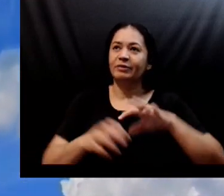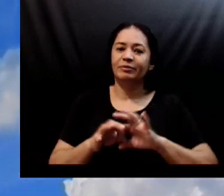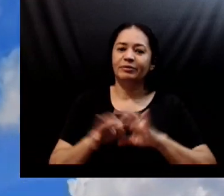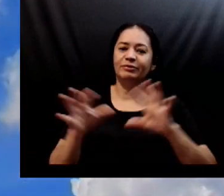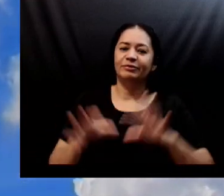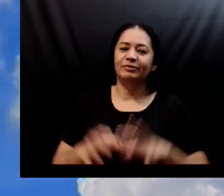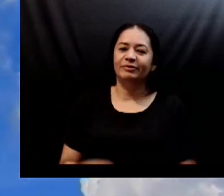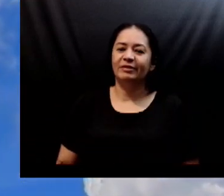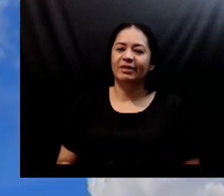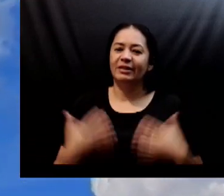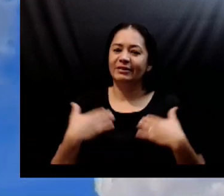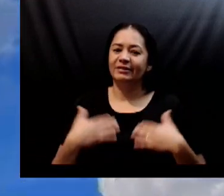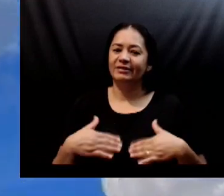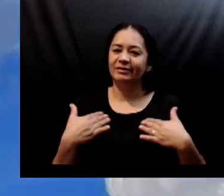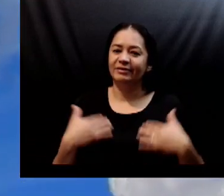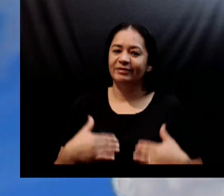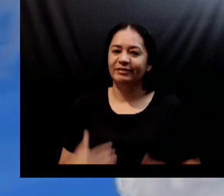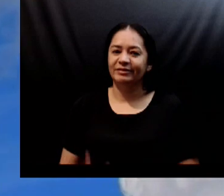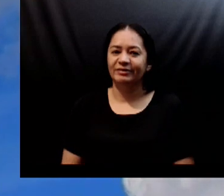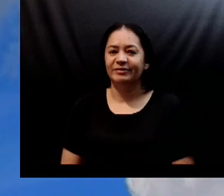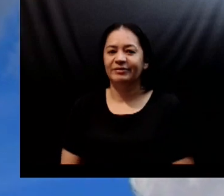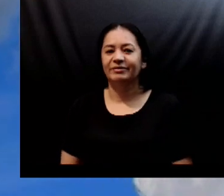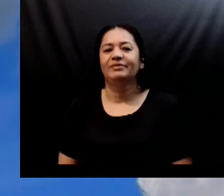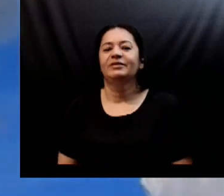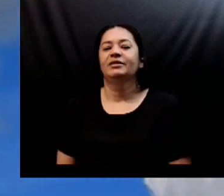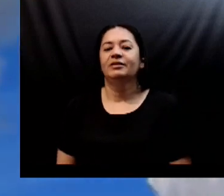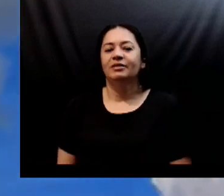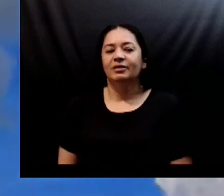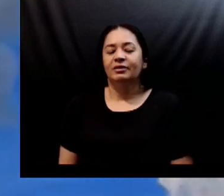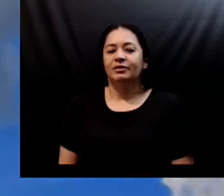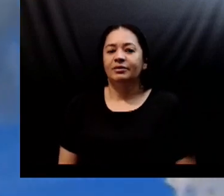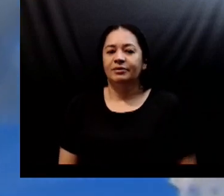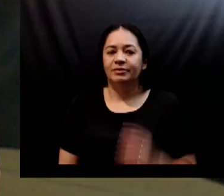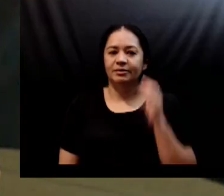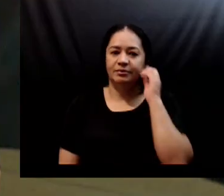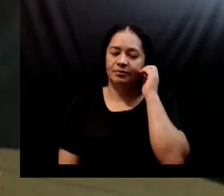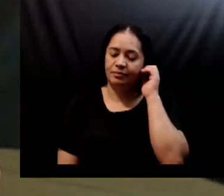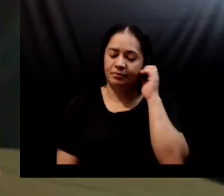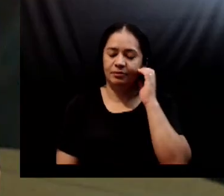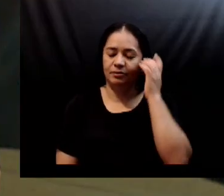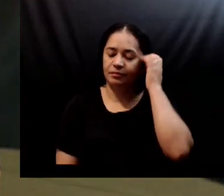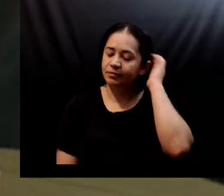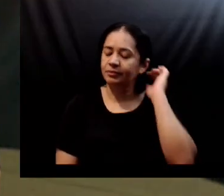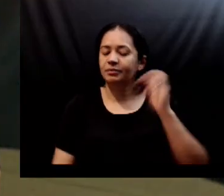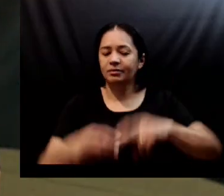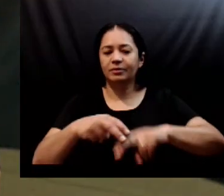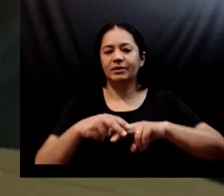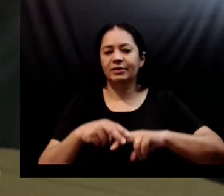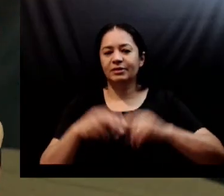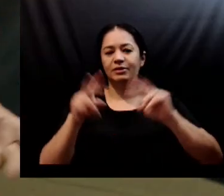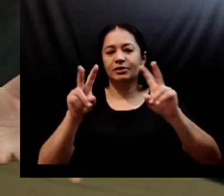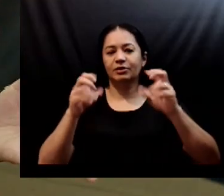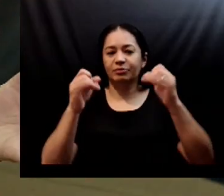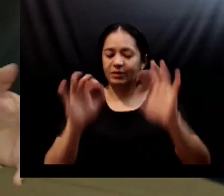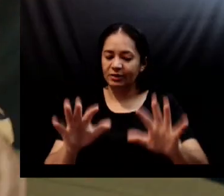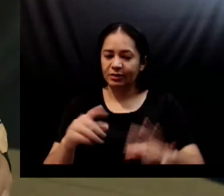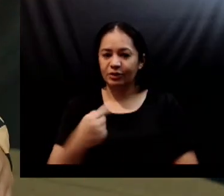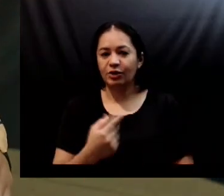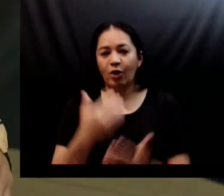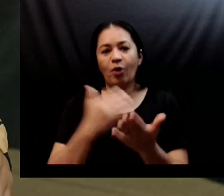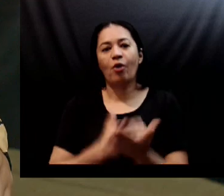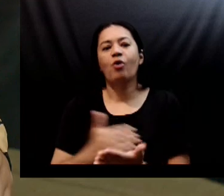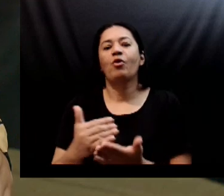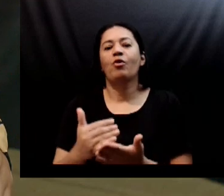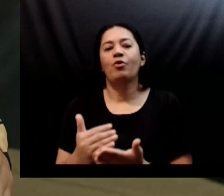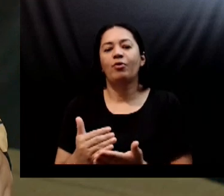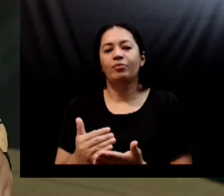descansar sem culpa neste final de semana. É justamente sobre isso que a gente inicia a nossa